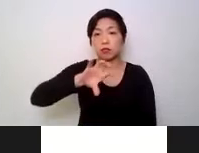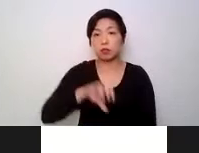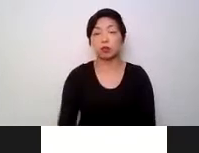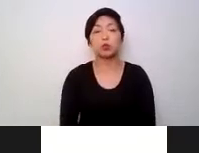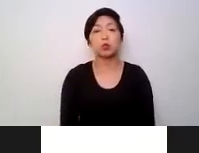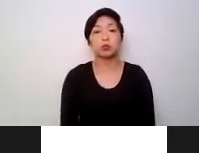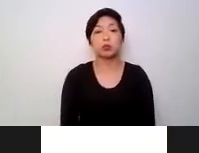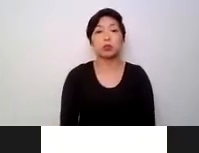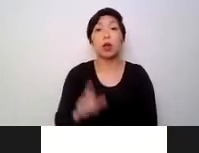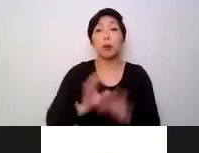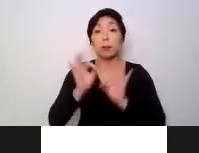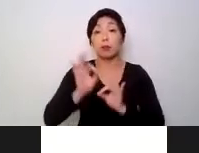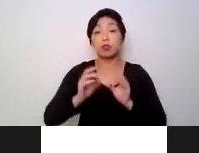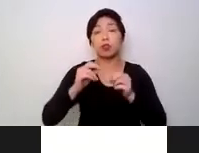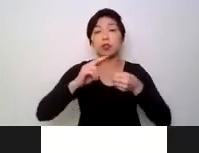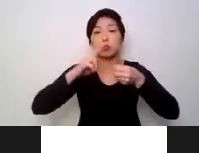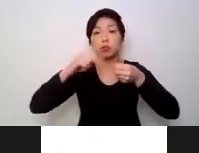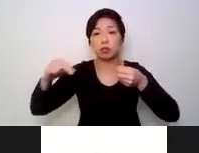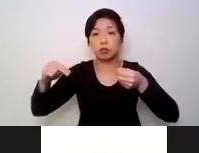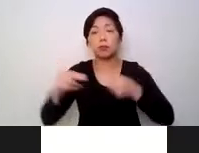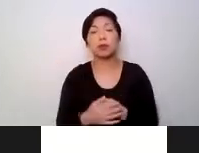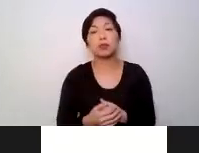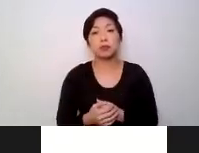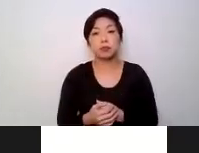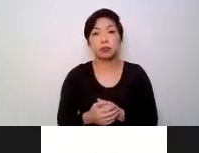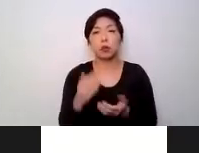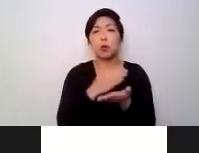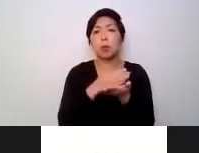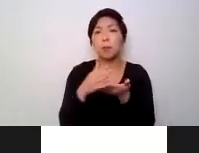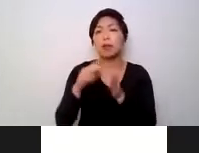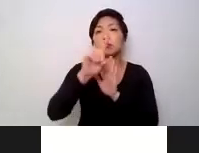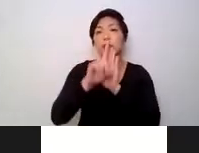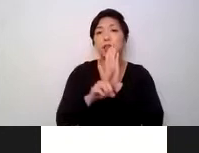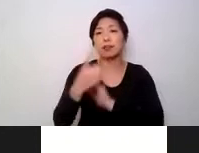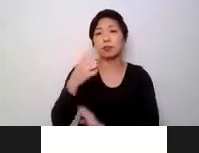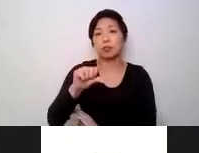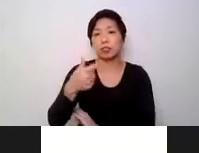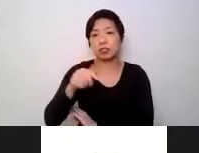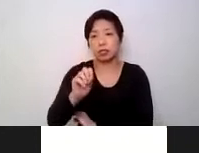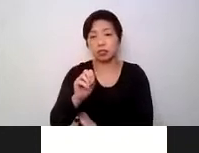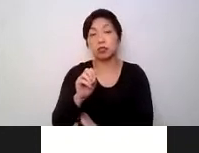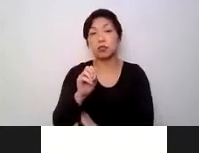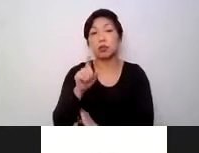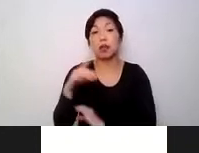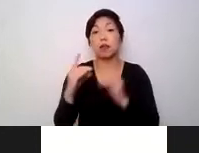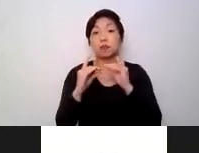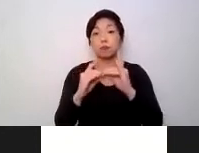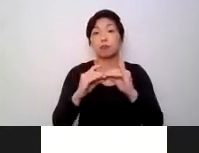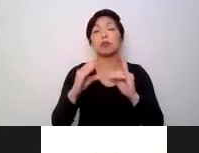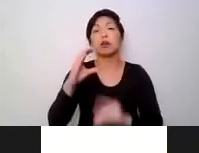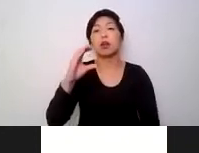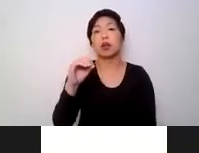de Oscar Niemeyer já do final da década do início da década de 70 que é a lápide para Carlos Marighella